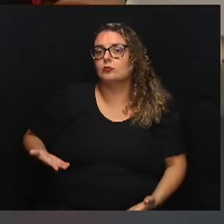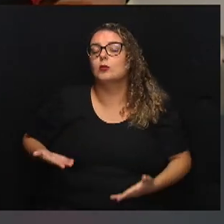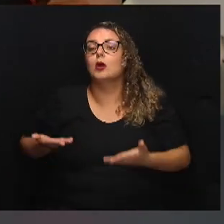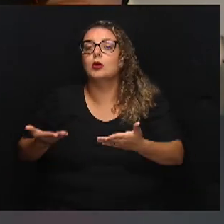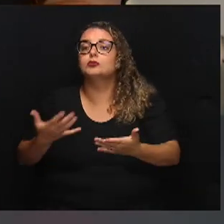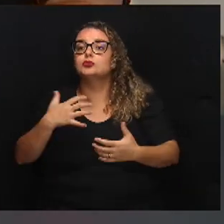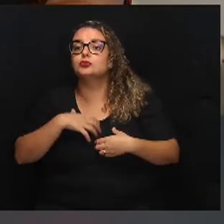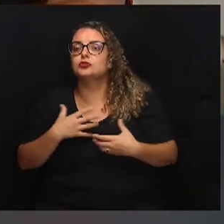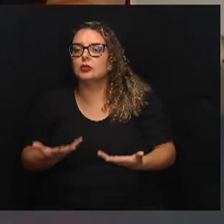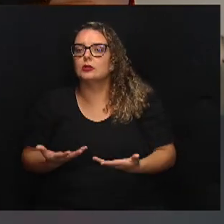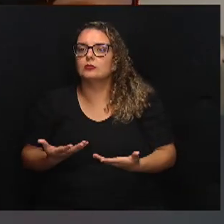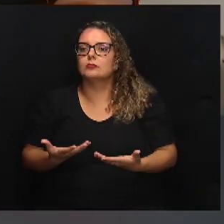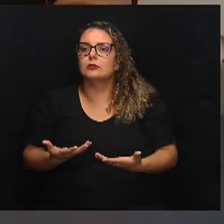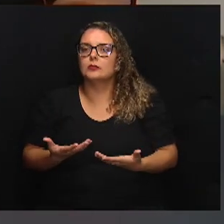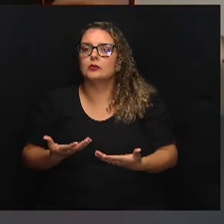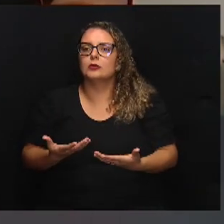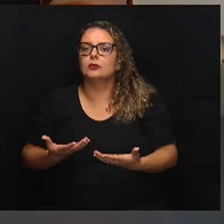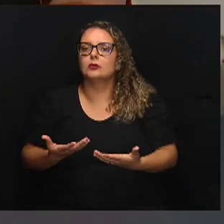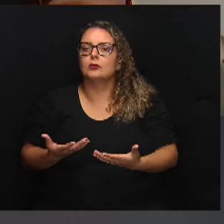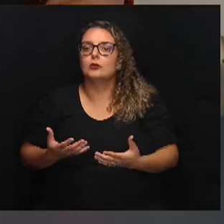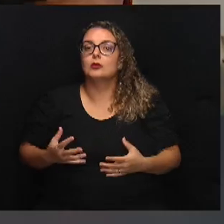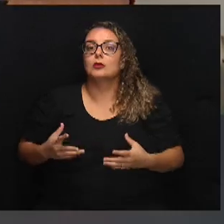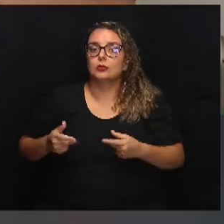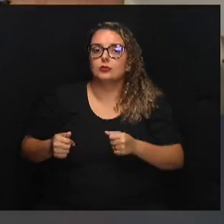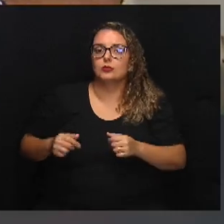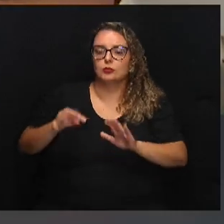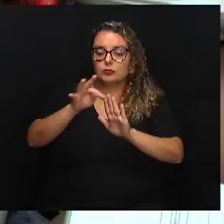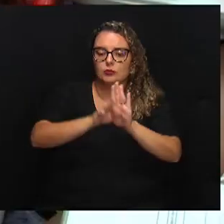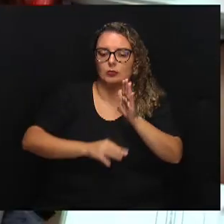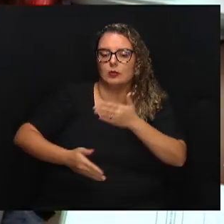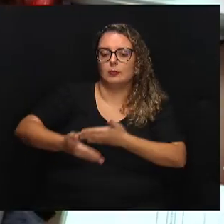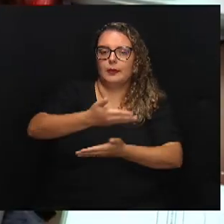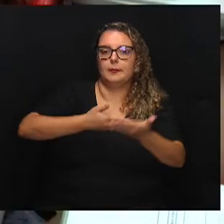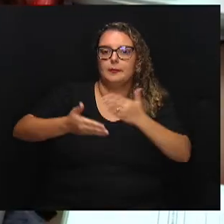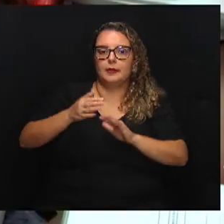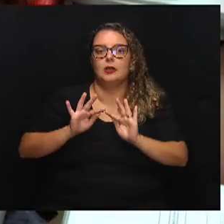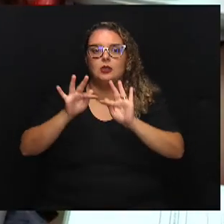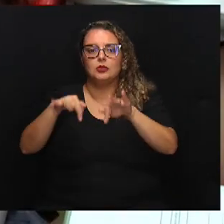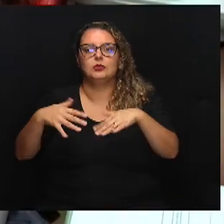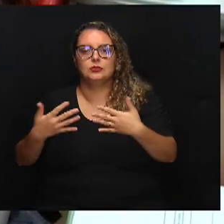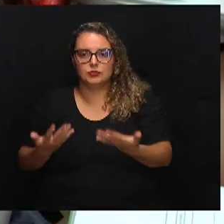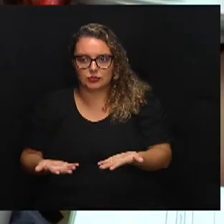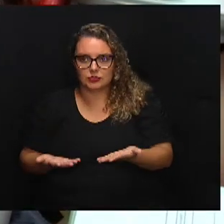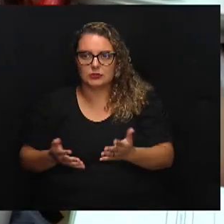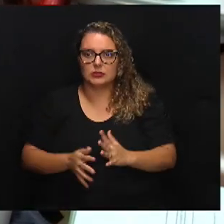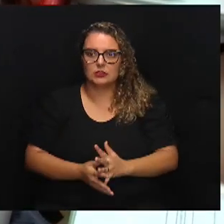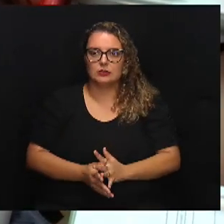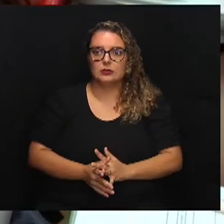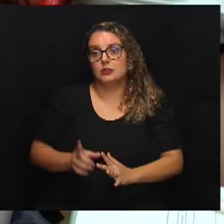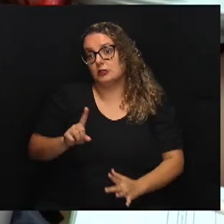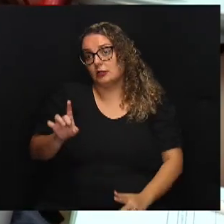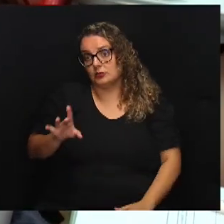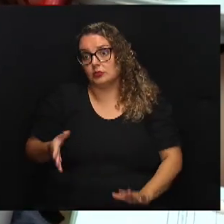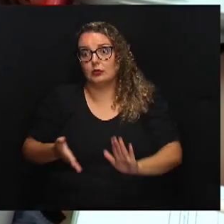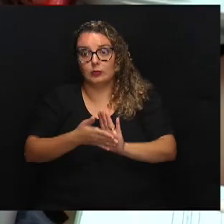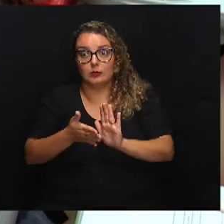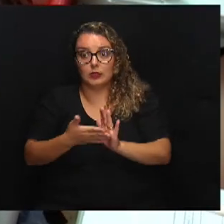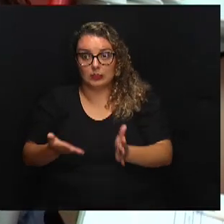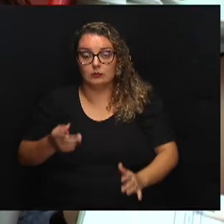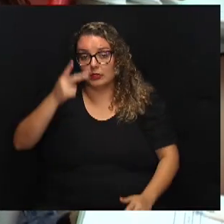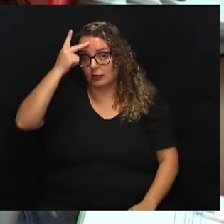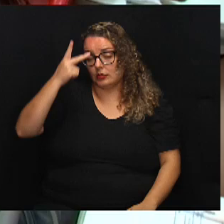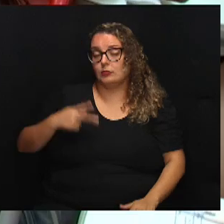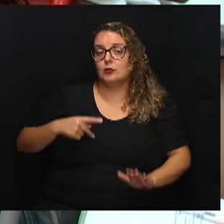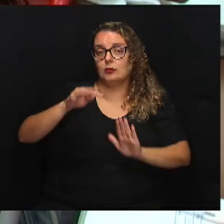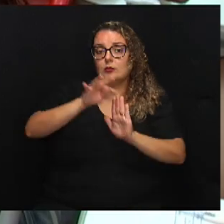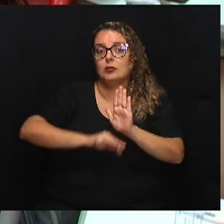maneira que articule o texto como um todo e sirva de encerramento, não só à proposta, mas ao próprio texto